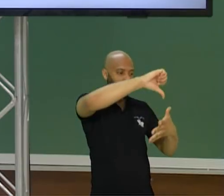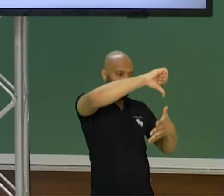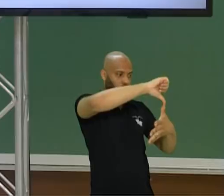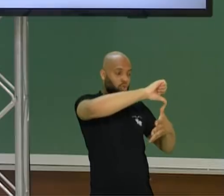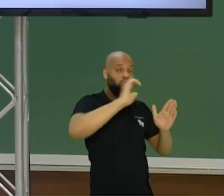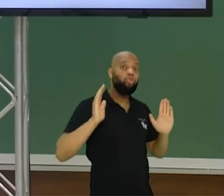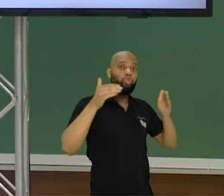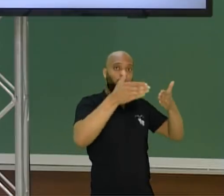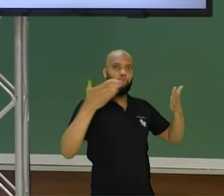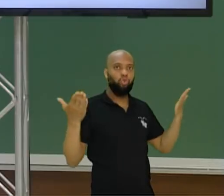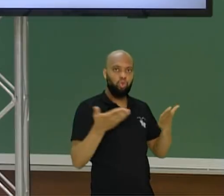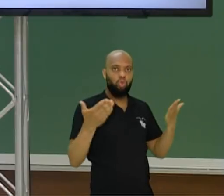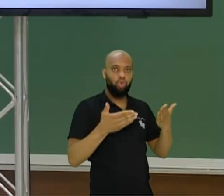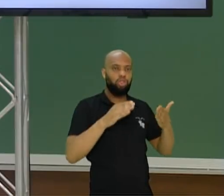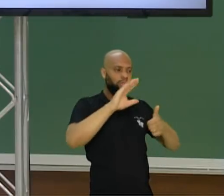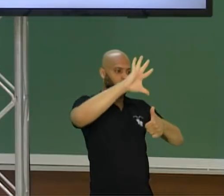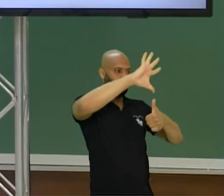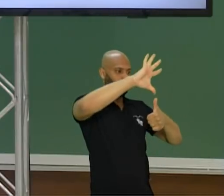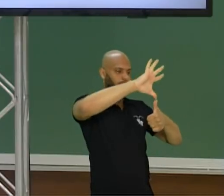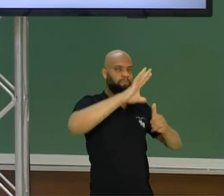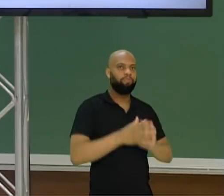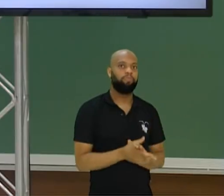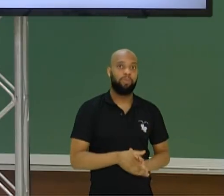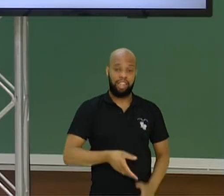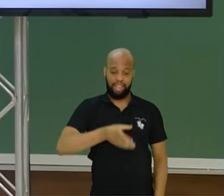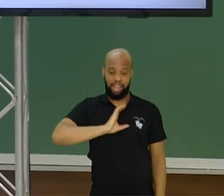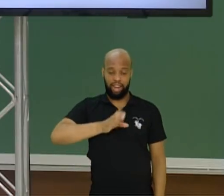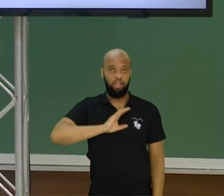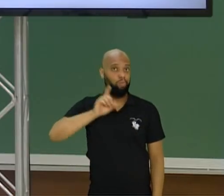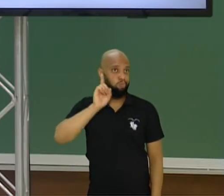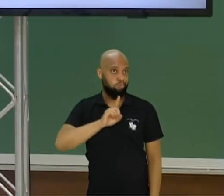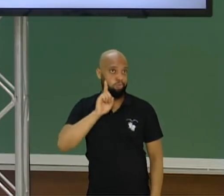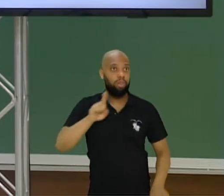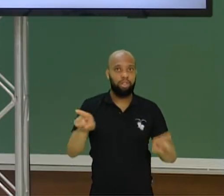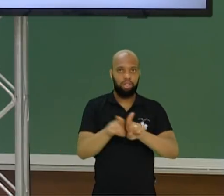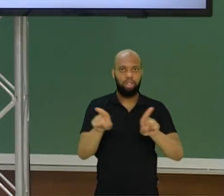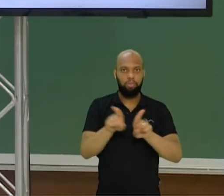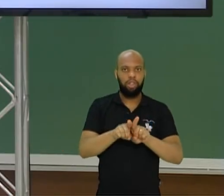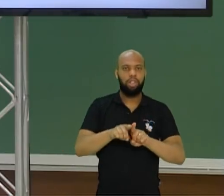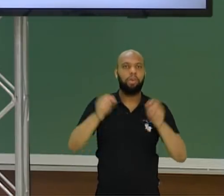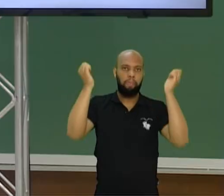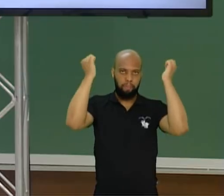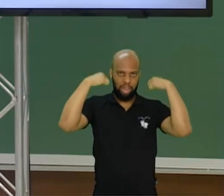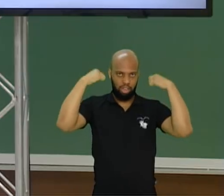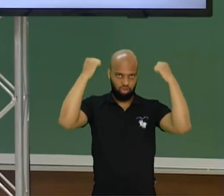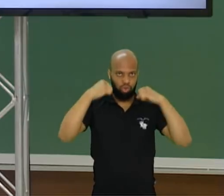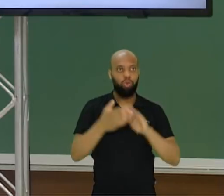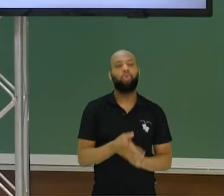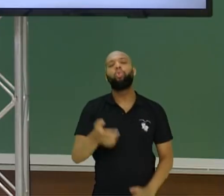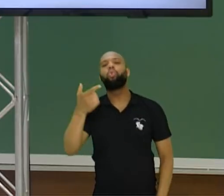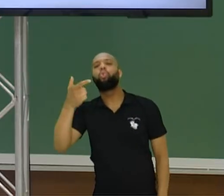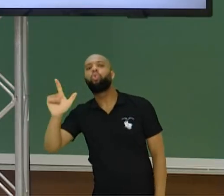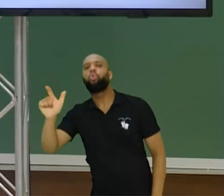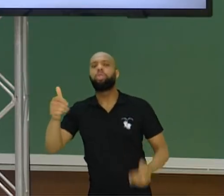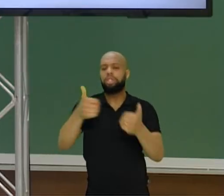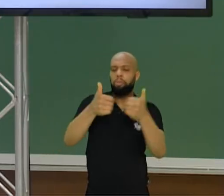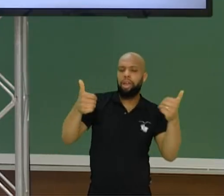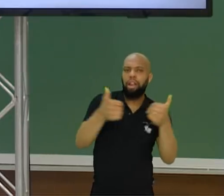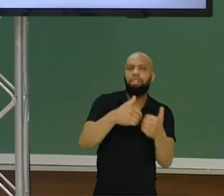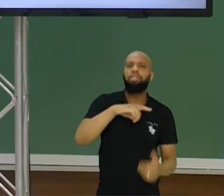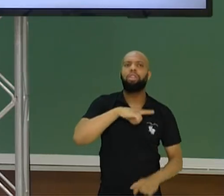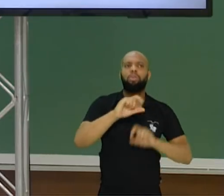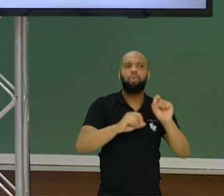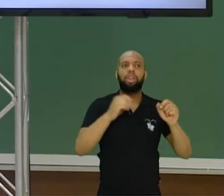nosso foco é a América do Norte, Canadá, Estados Unidos e México. A outra regionalização, né, é a